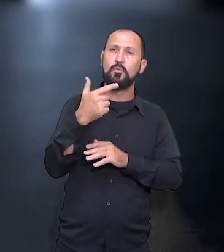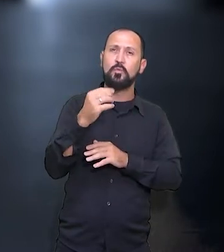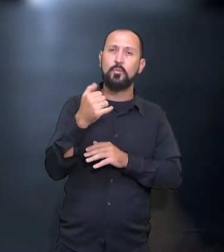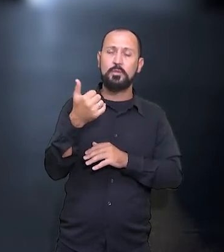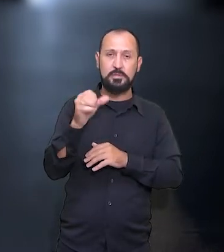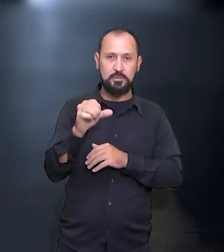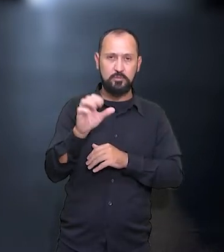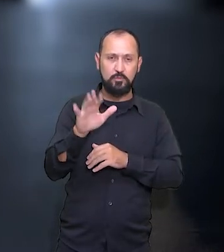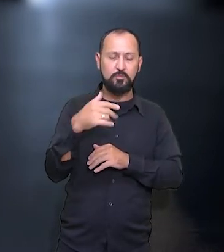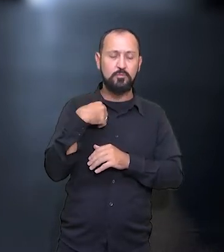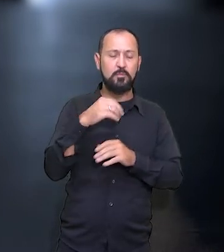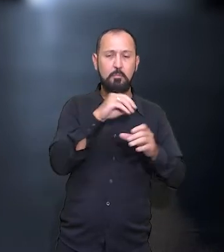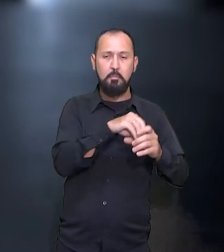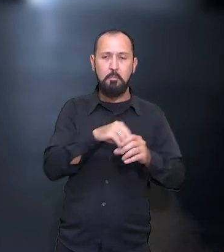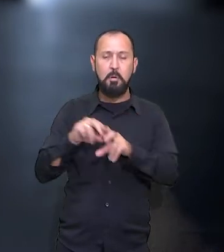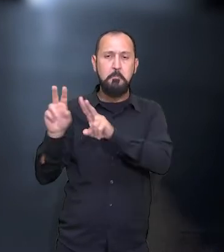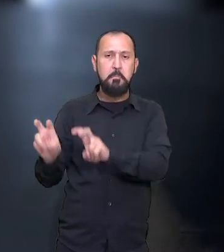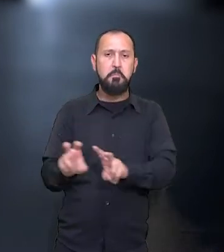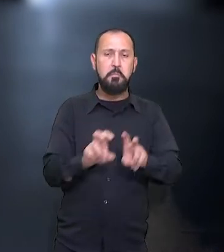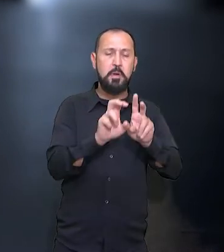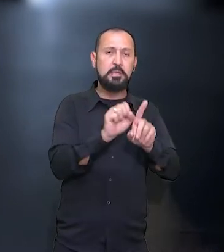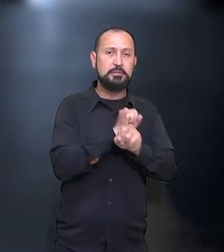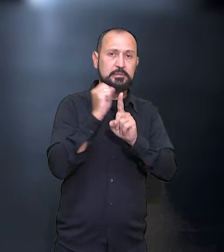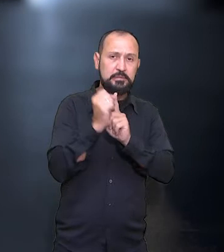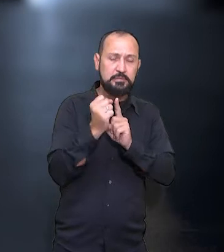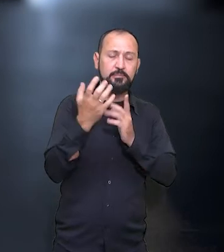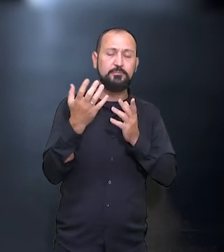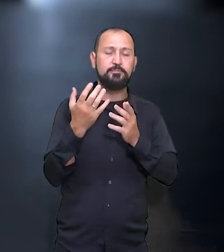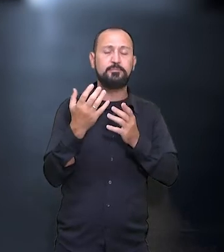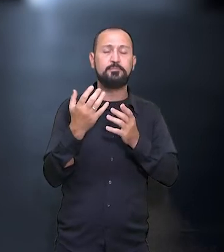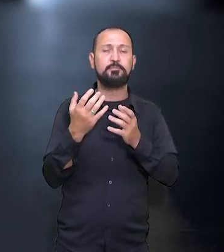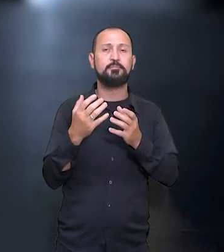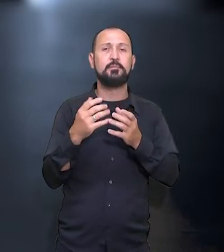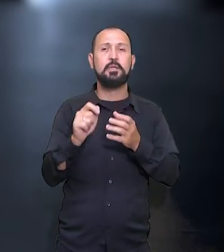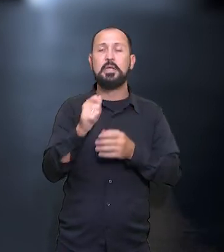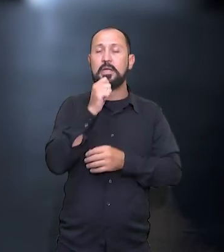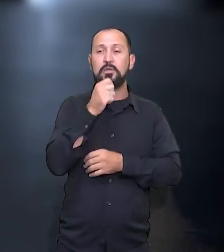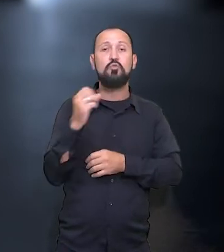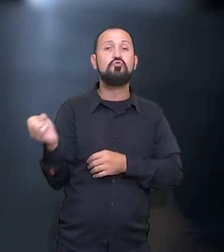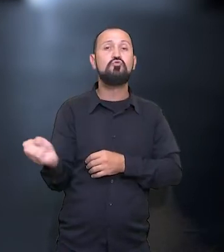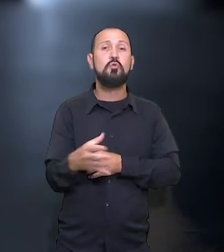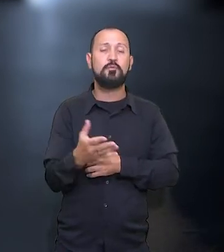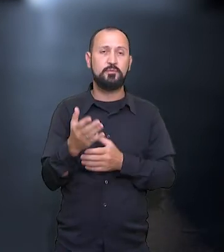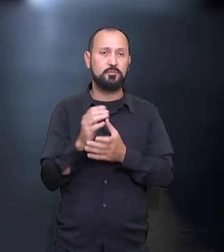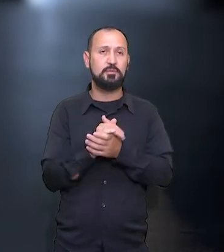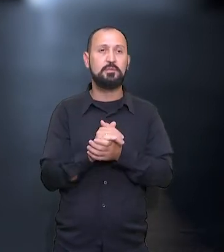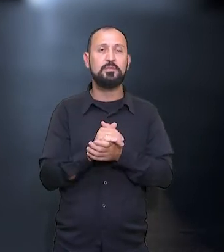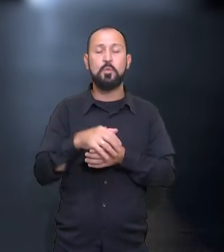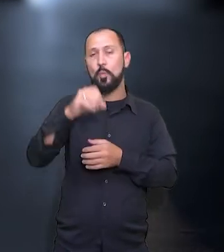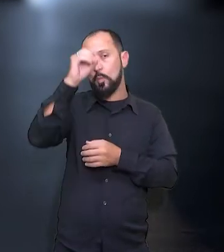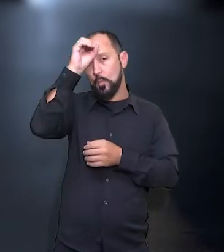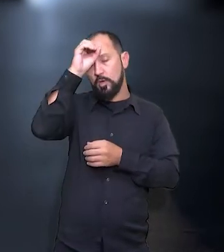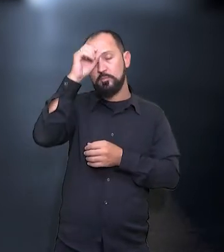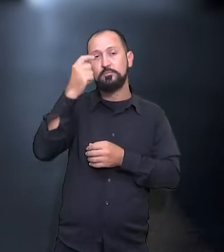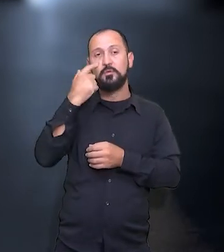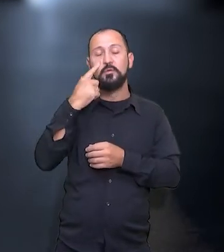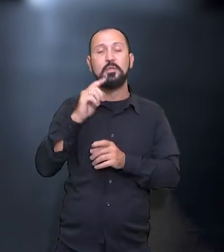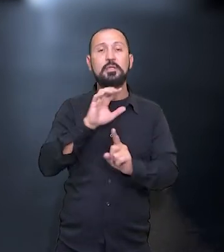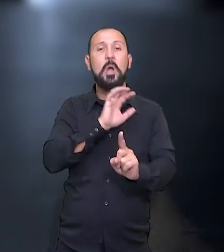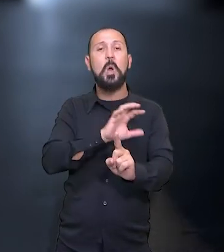2019, com vários ramos da sociedade civil, além do governamental, ela ainda é muito nova. Então, a gente não